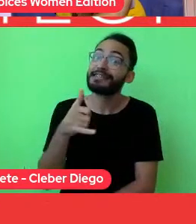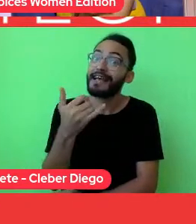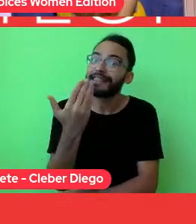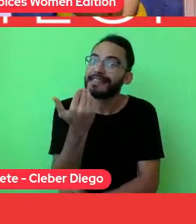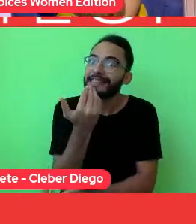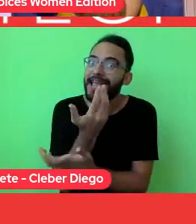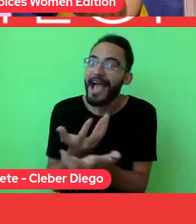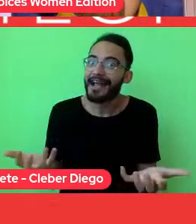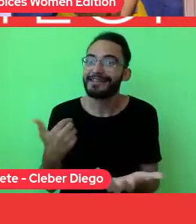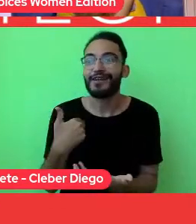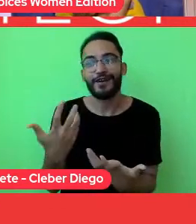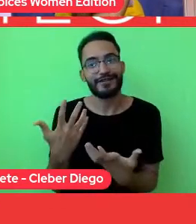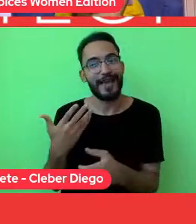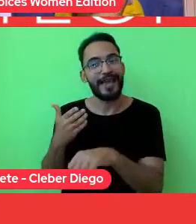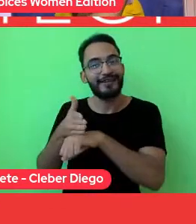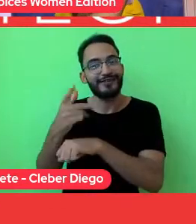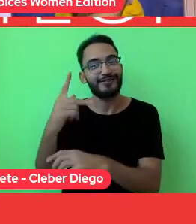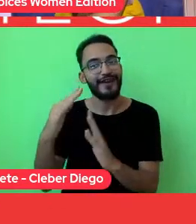jabá aqui.